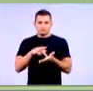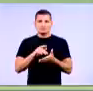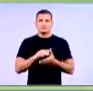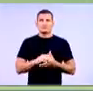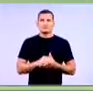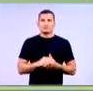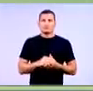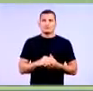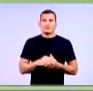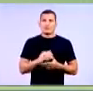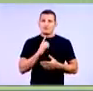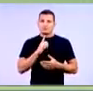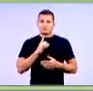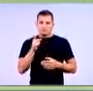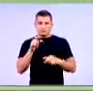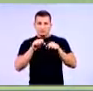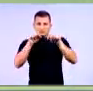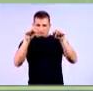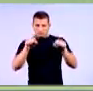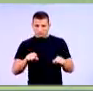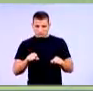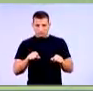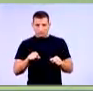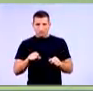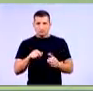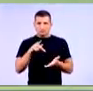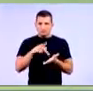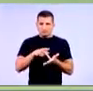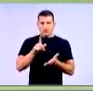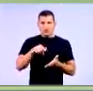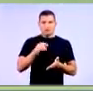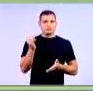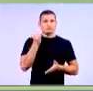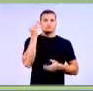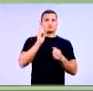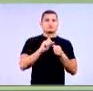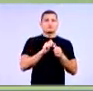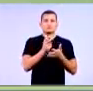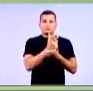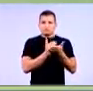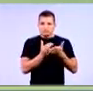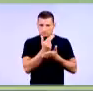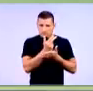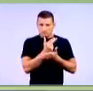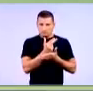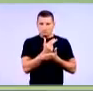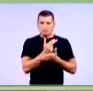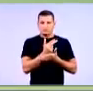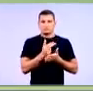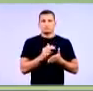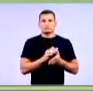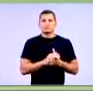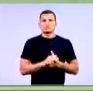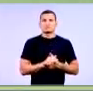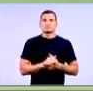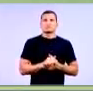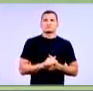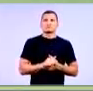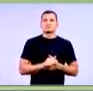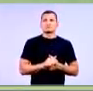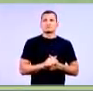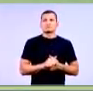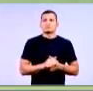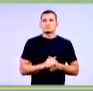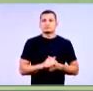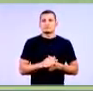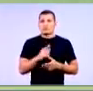ter esse sistema funcionando, é essencial que a gente realize uma boa modelagem. Se o modelo, se essa segunda etapa aqui, esse